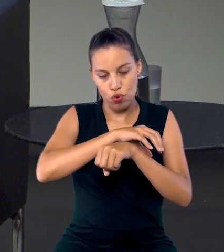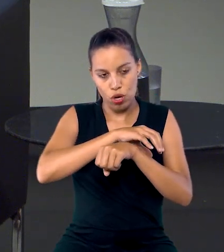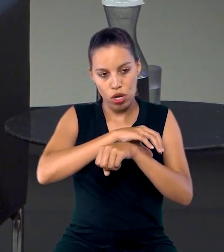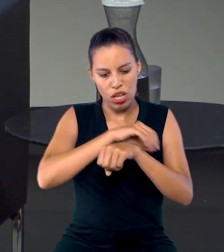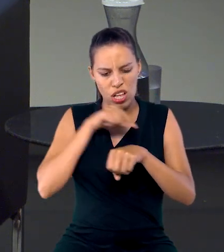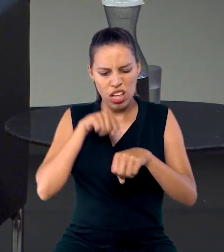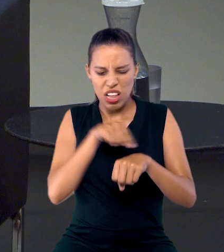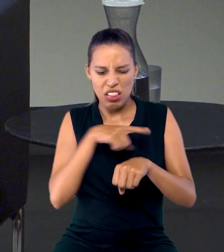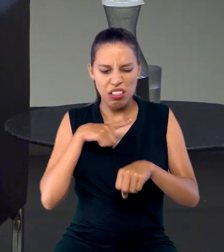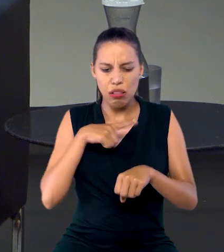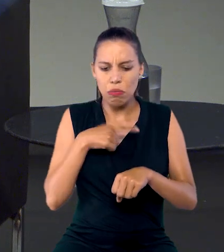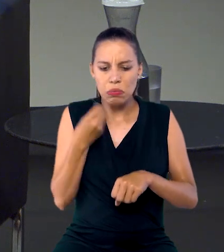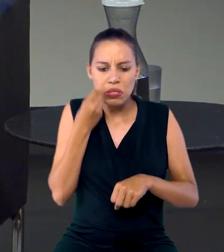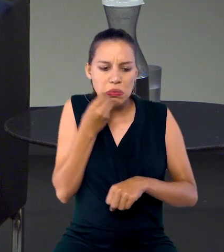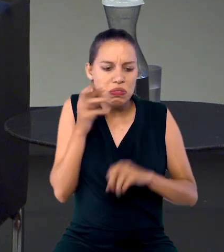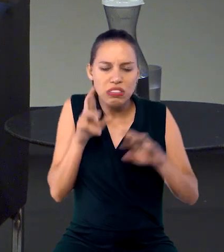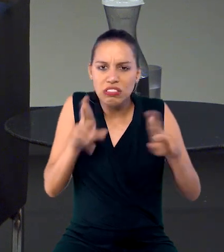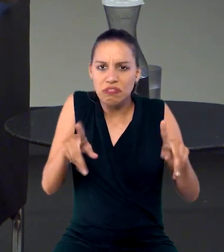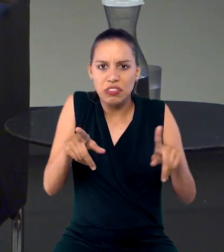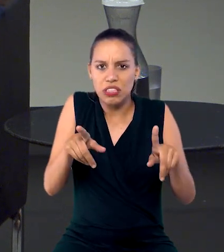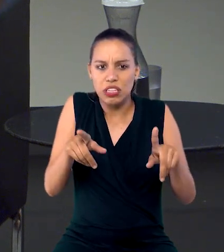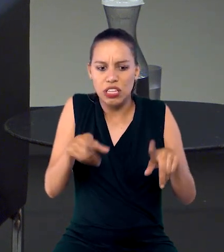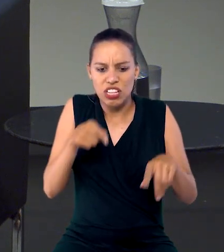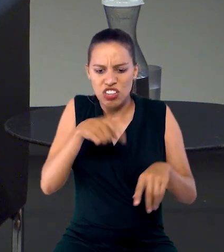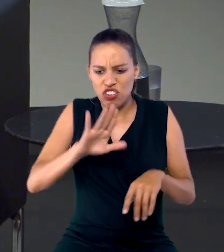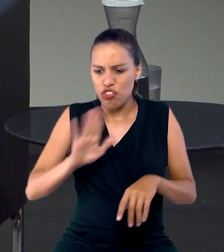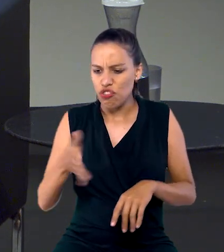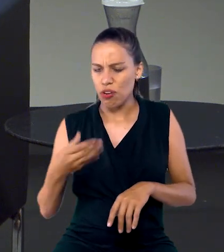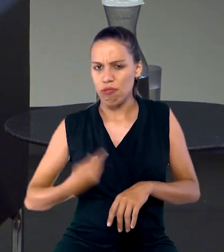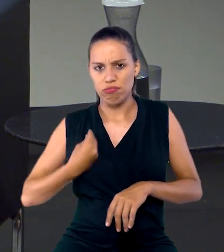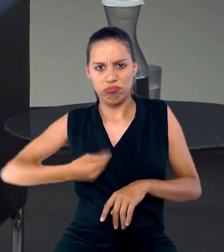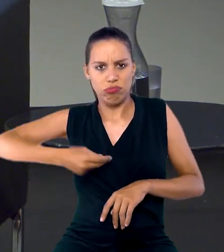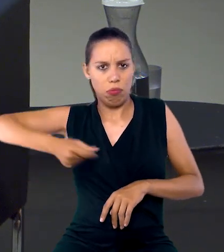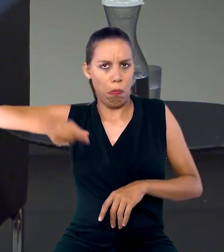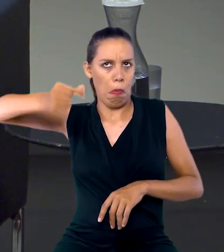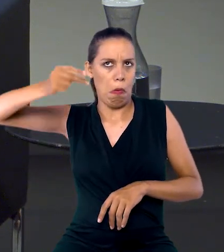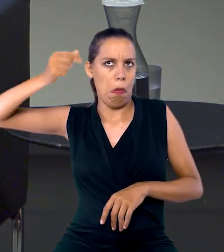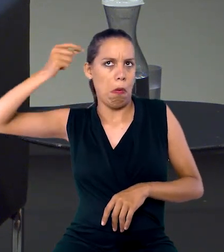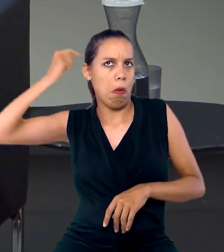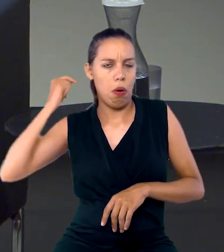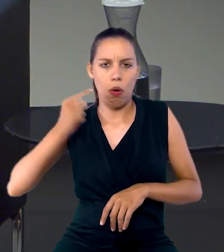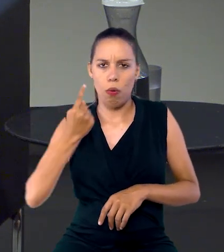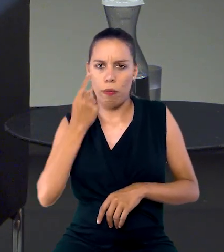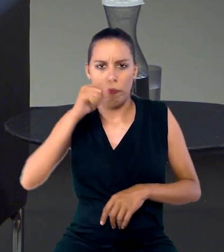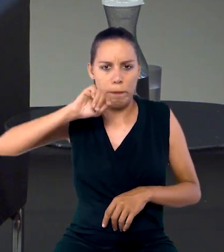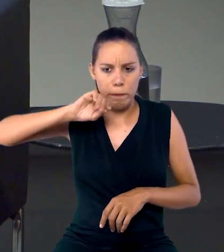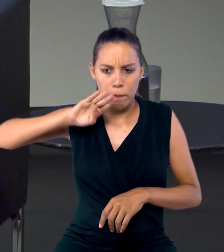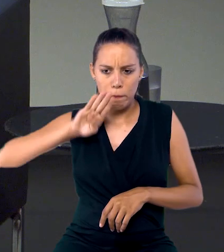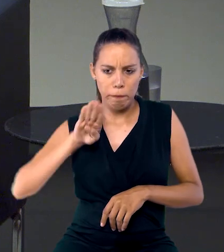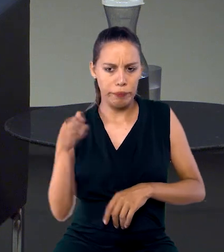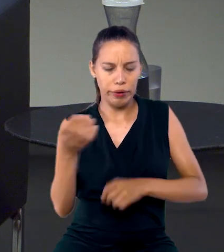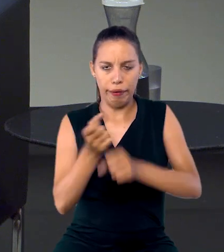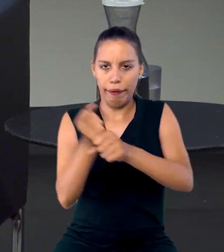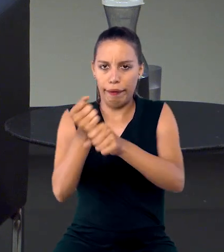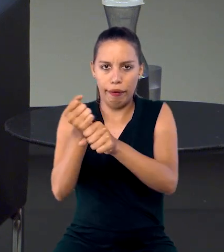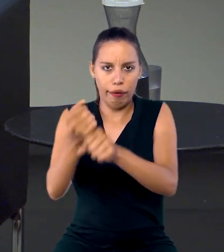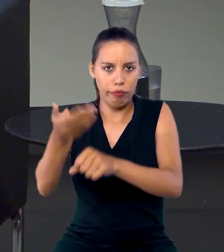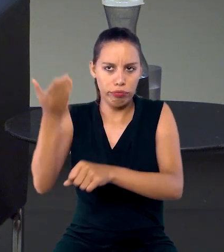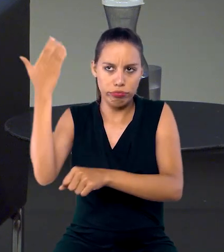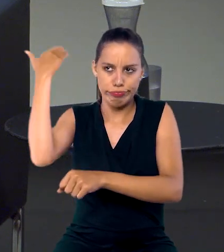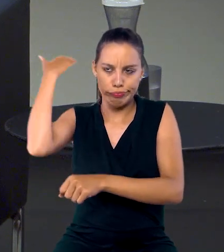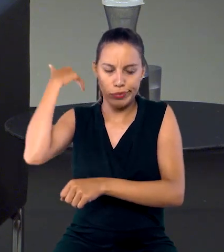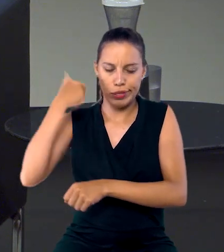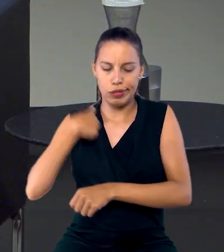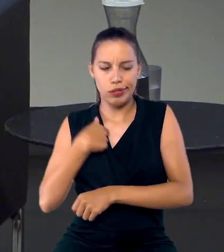de existir de 1 bilhão de anos, né? O que mostra como a gente é bem pequenininho nesses